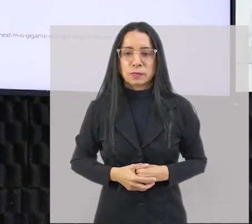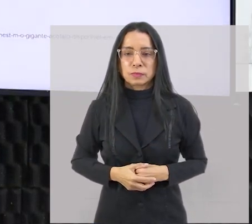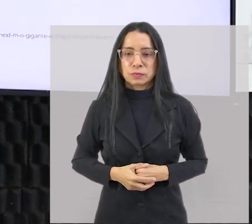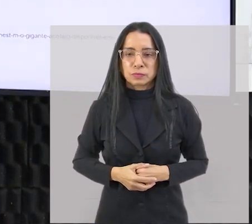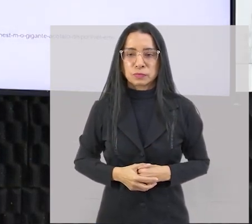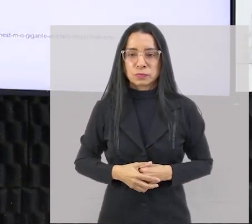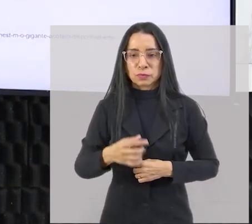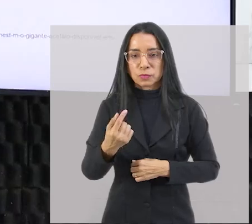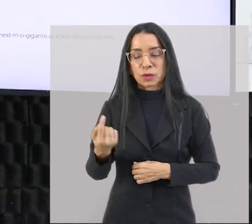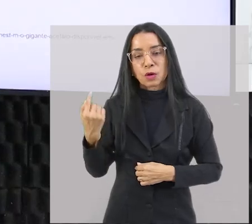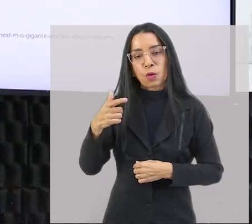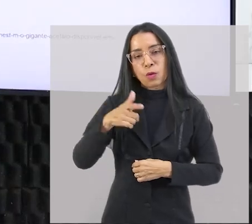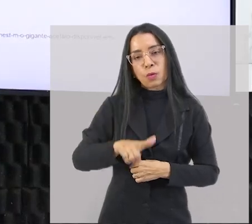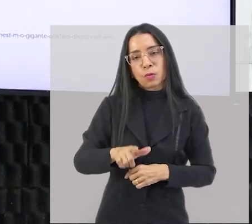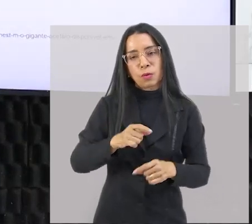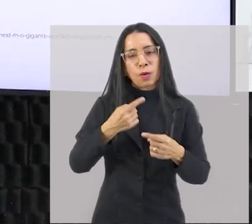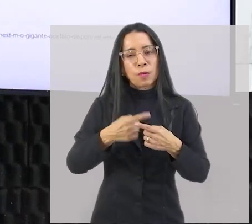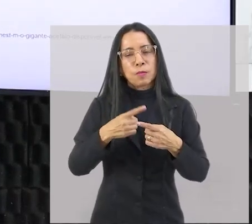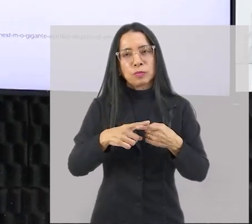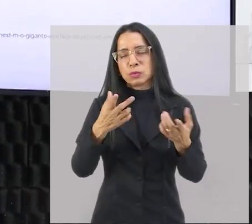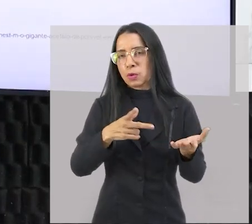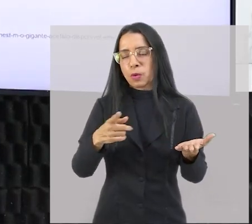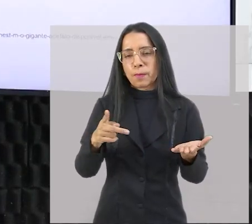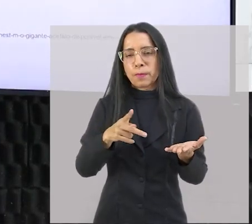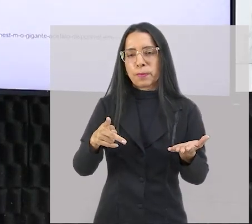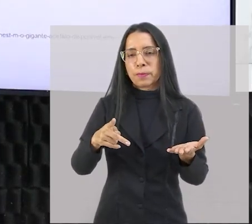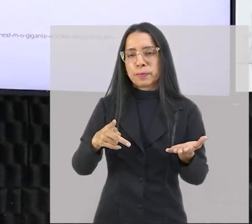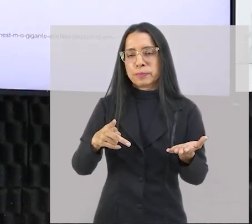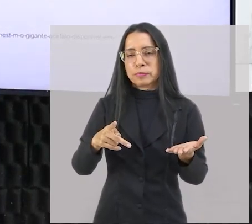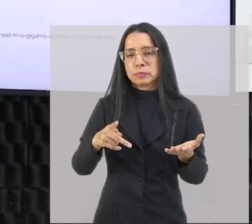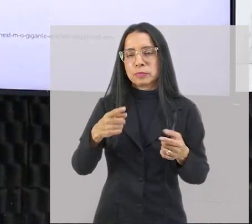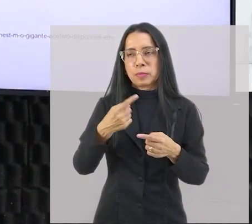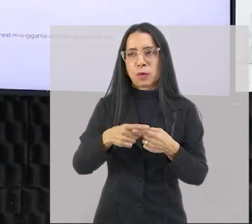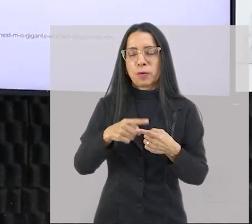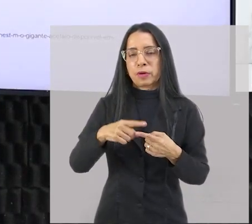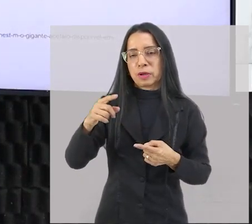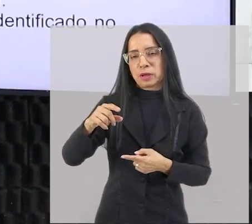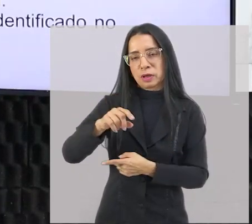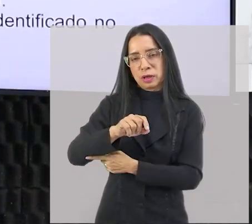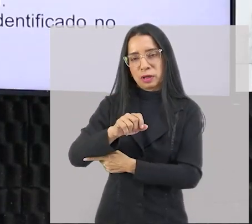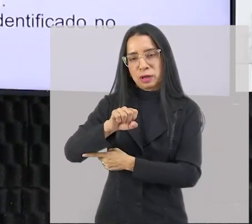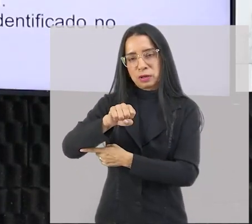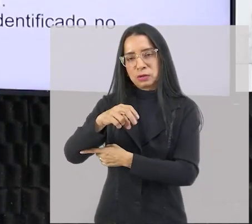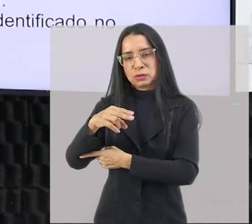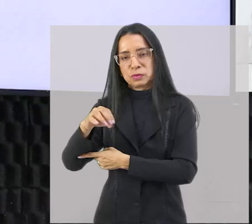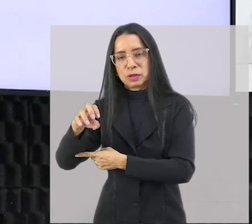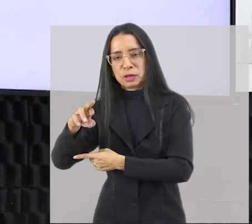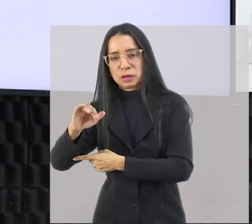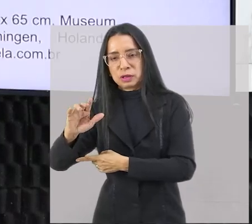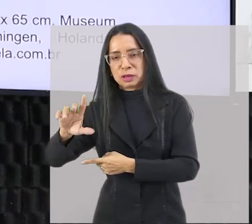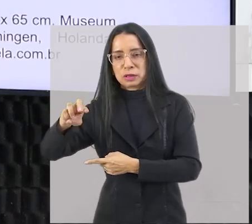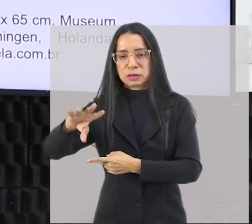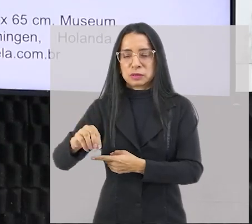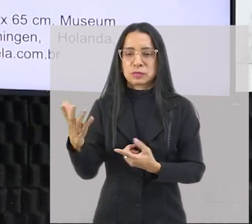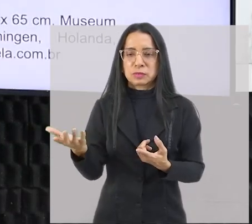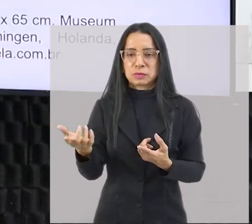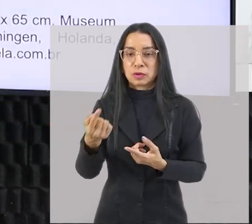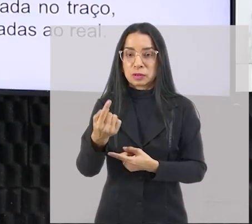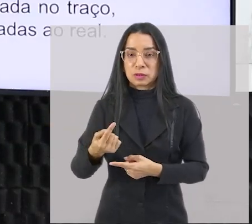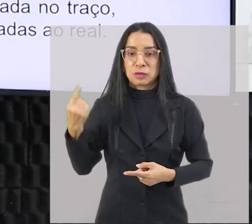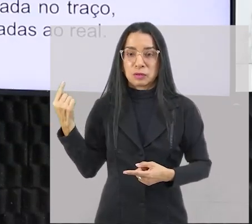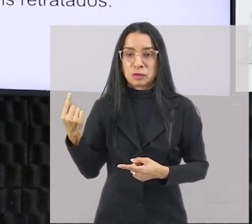Ainda em surrealismo. Professor, por que o senhor colocou tanta questão de surrealismo? Professor, Enem 2014,